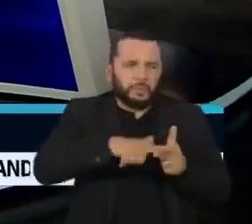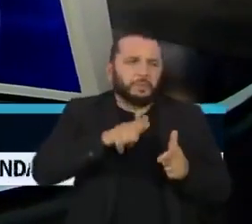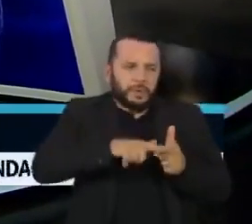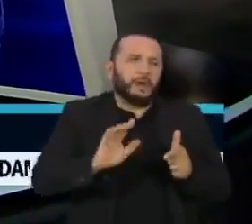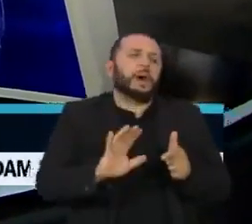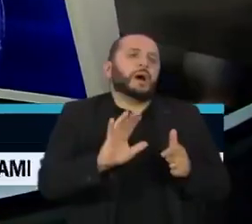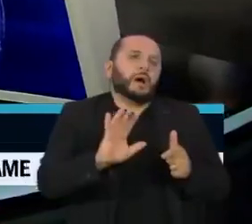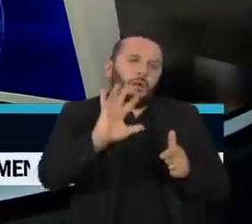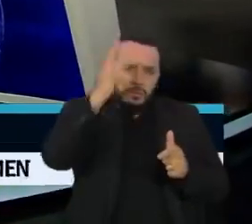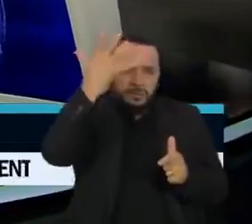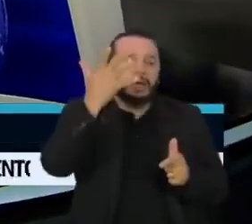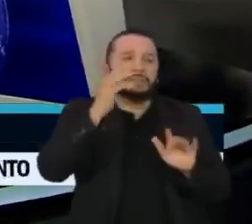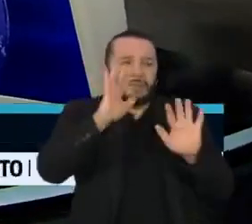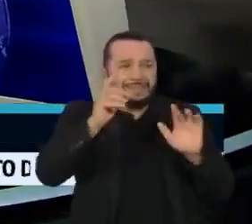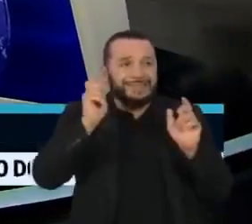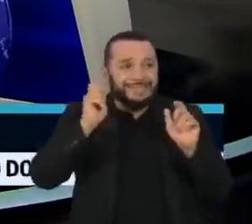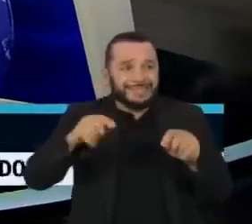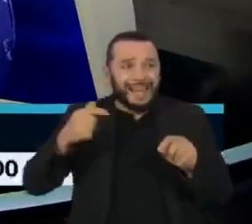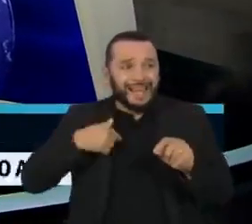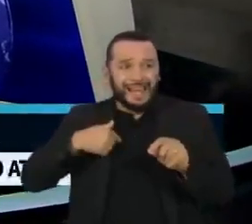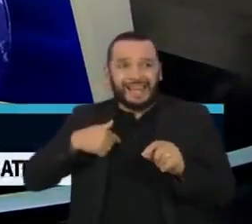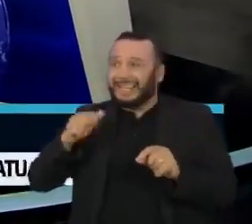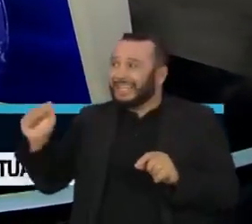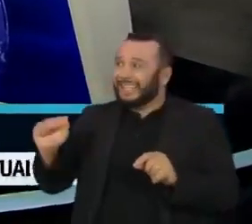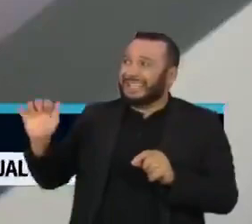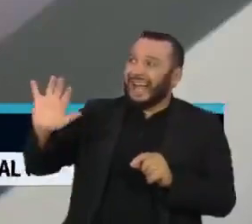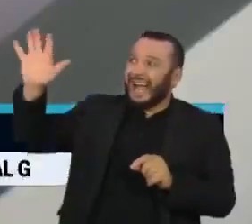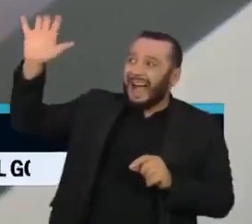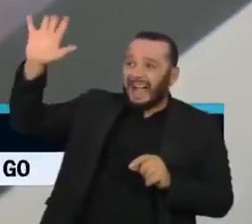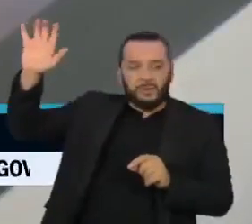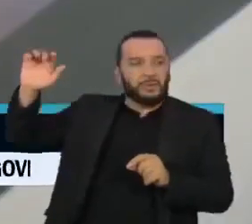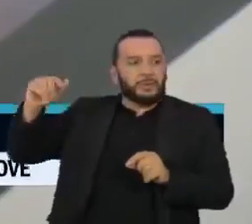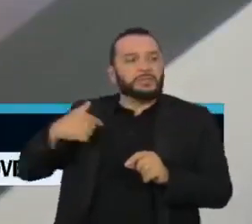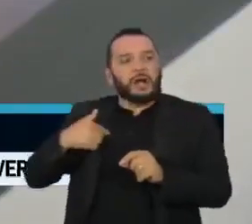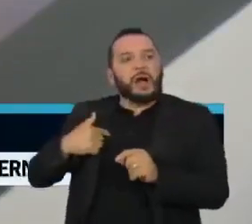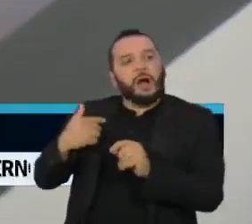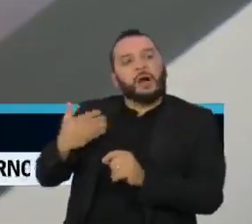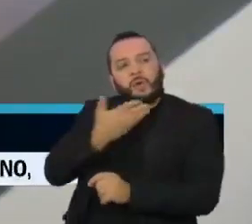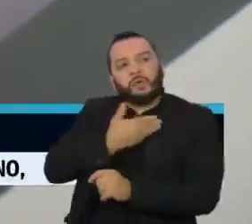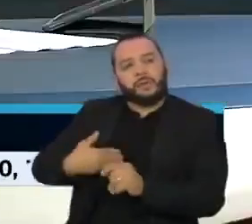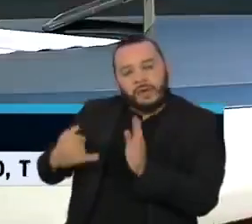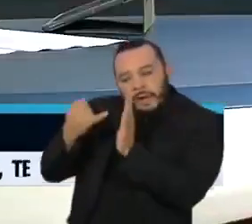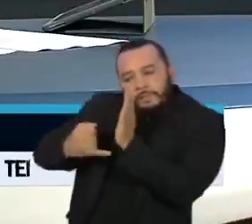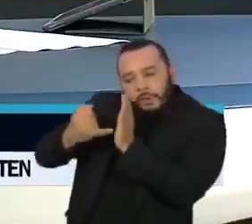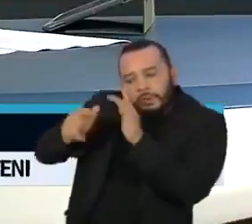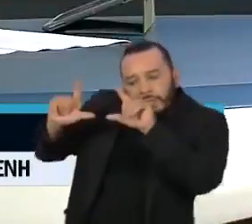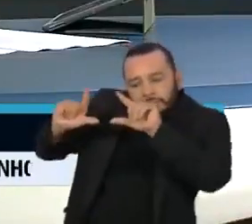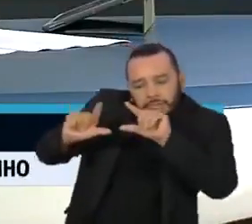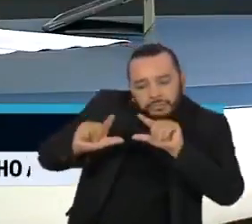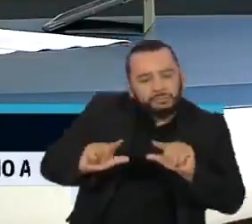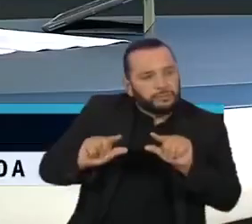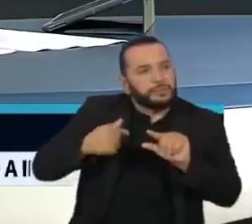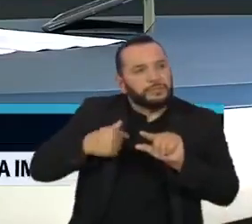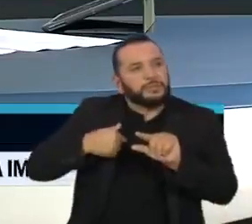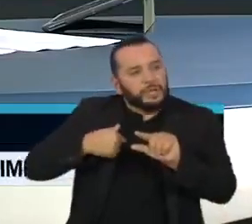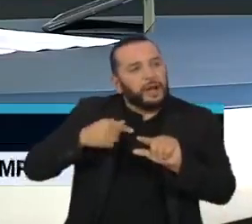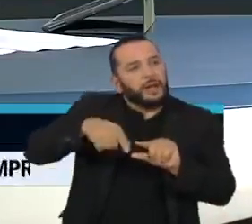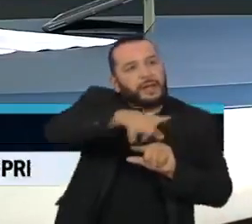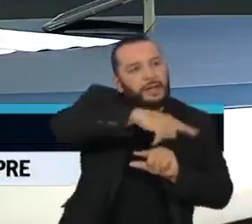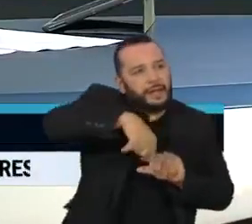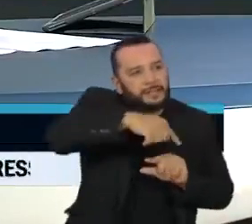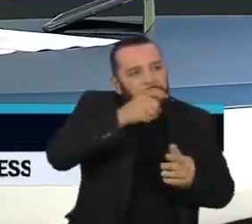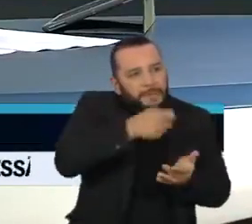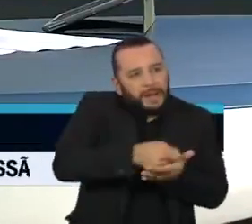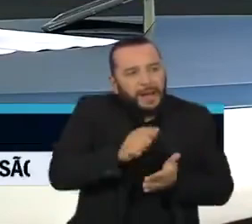mas dá para ter uma administração melhor do que a gente tem até agora. Porque se existem essas soluções, porque elas não